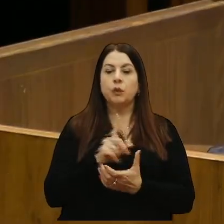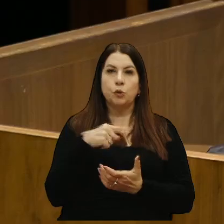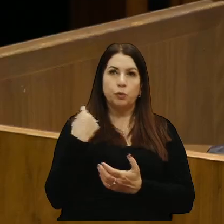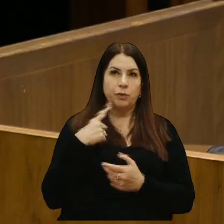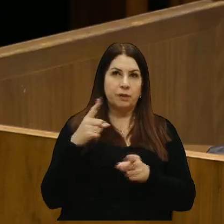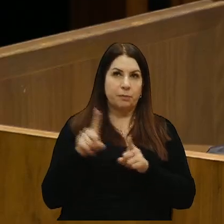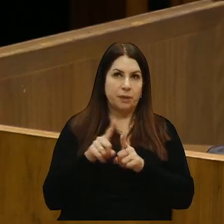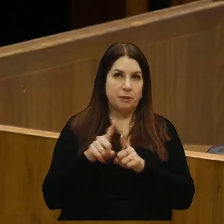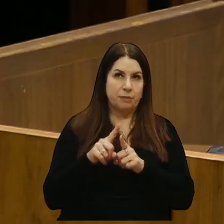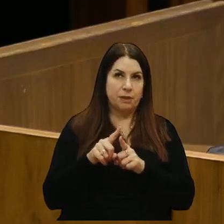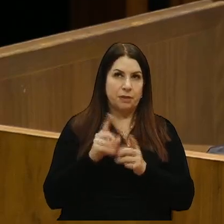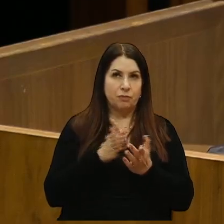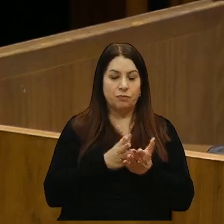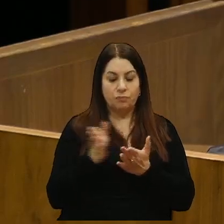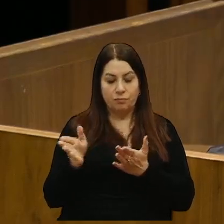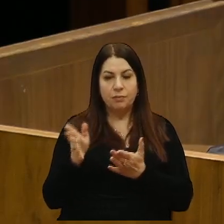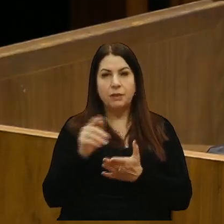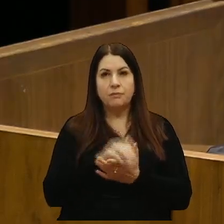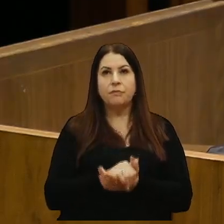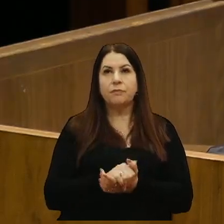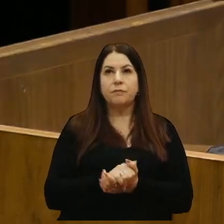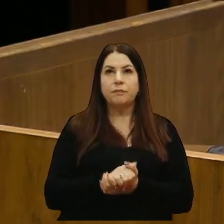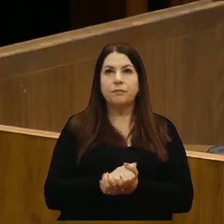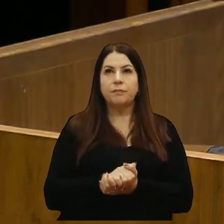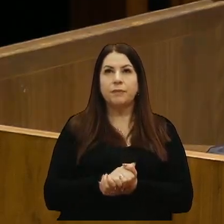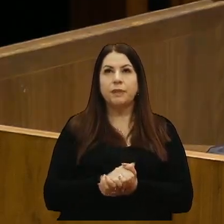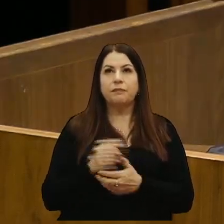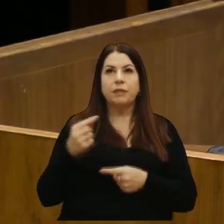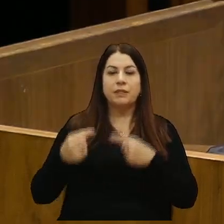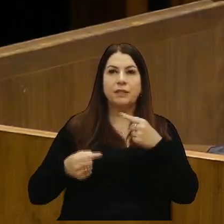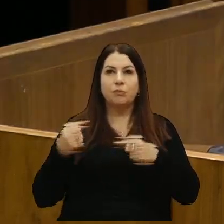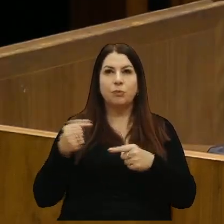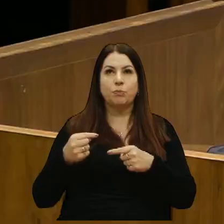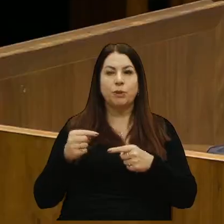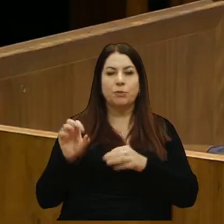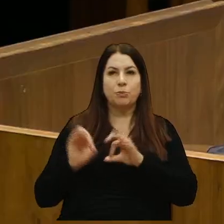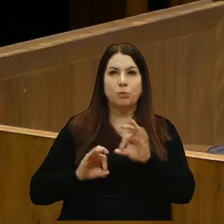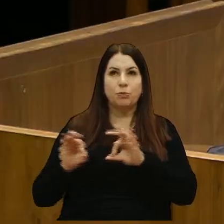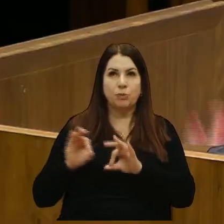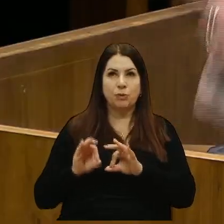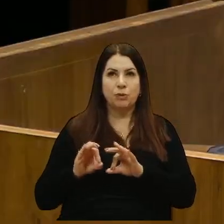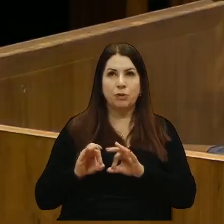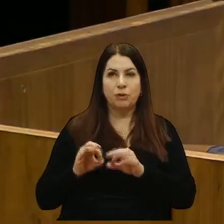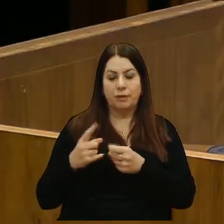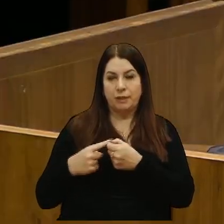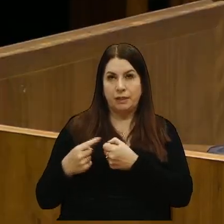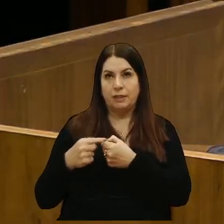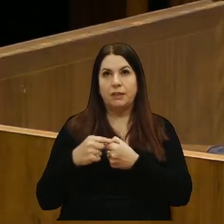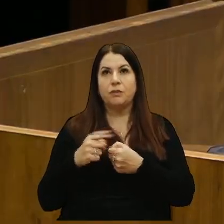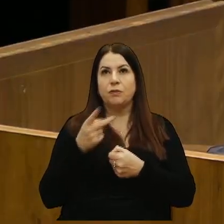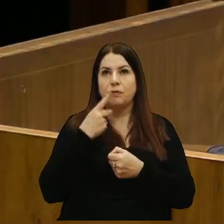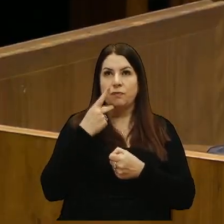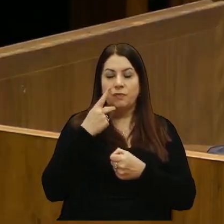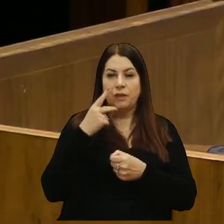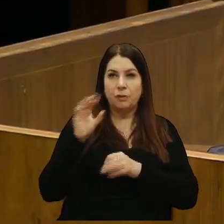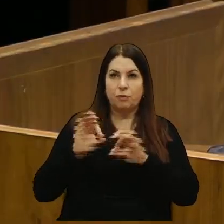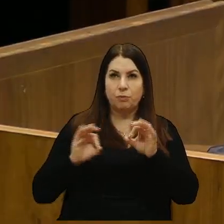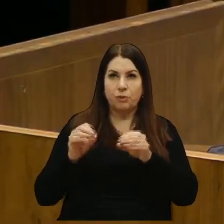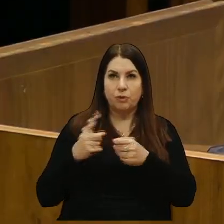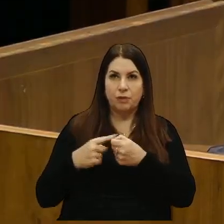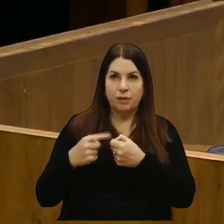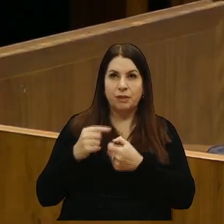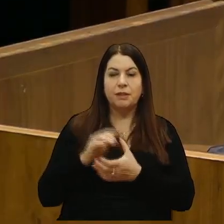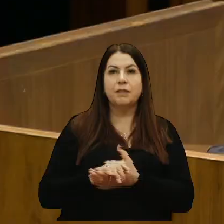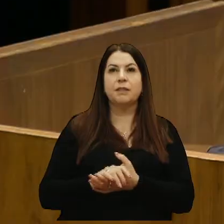também tiramos um encaminhamento de levar esse debate para o planejamento urbano. Quando a gente fala de planejamento